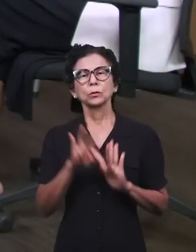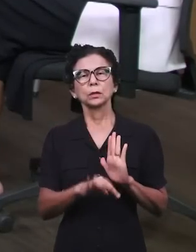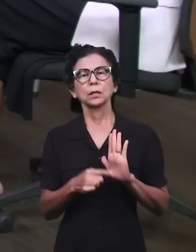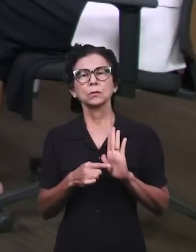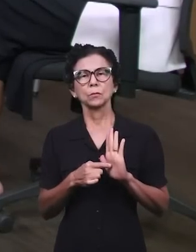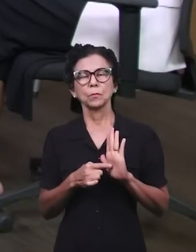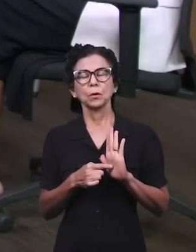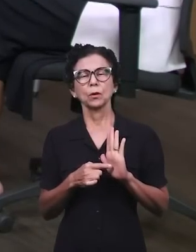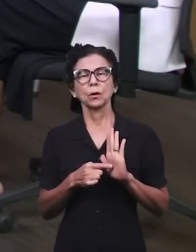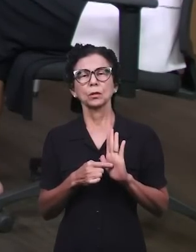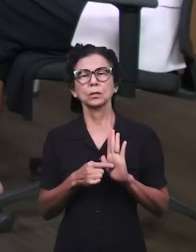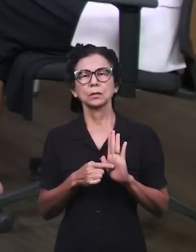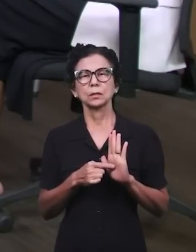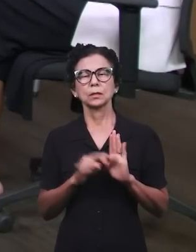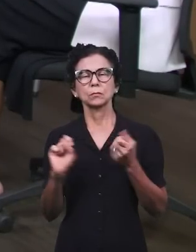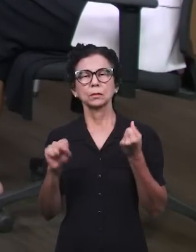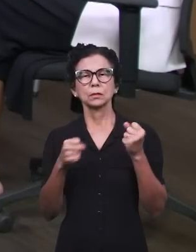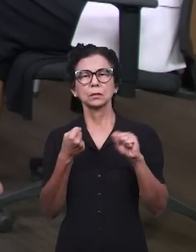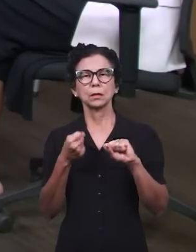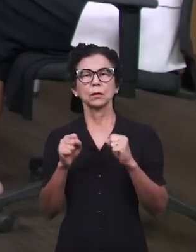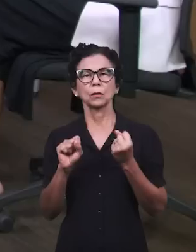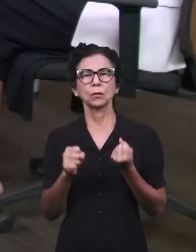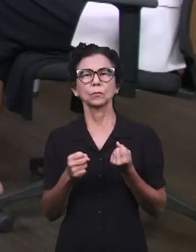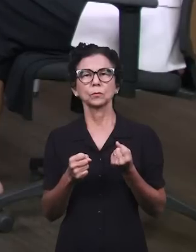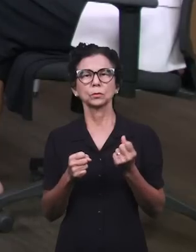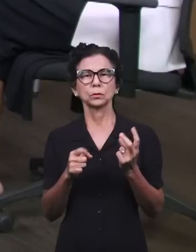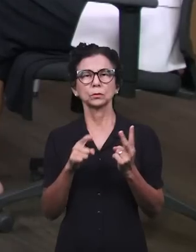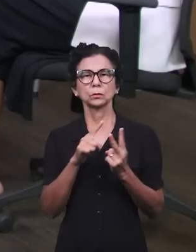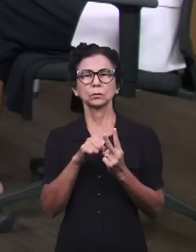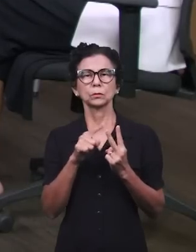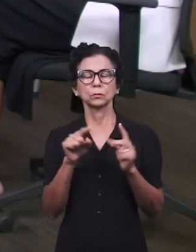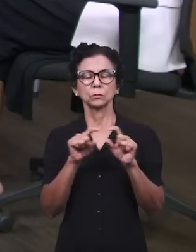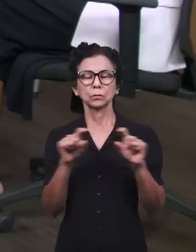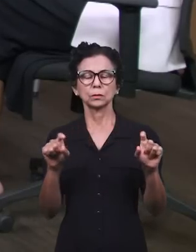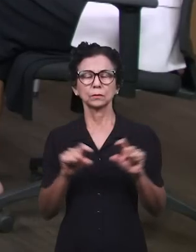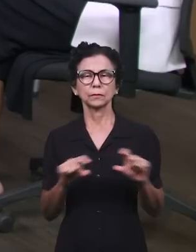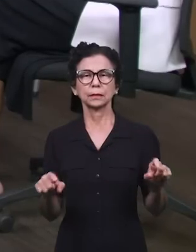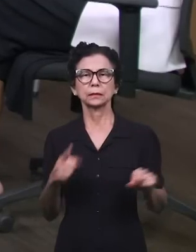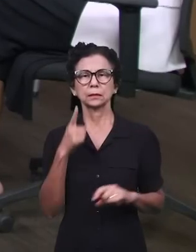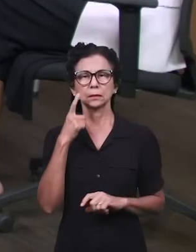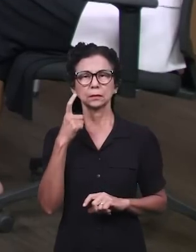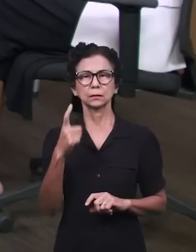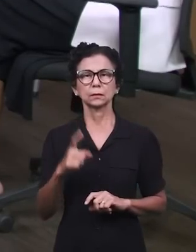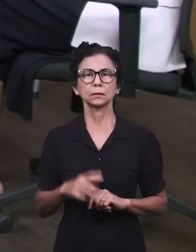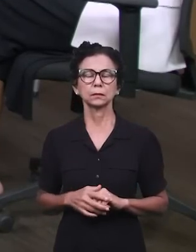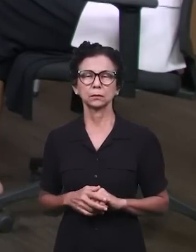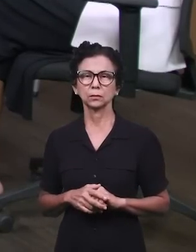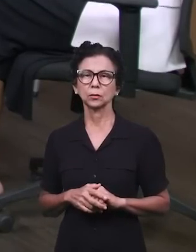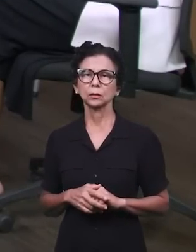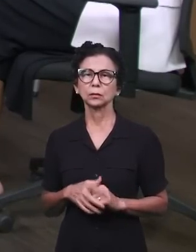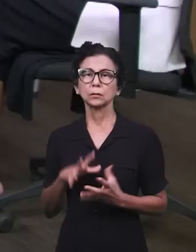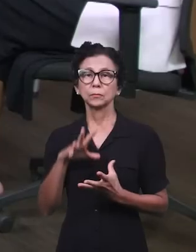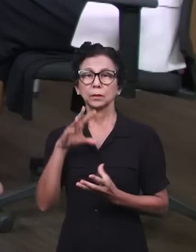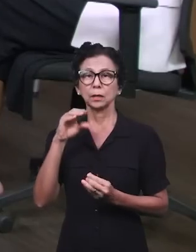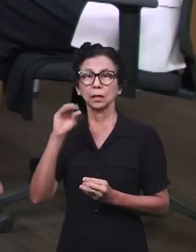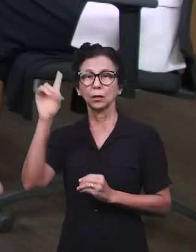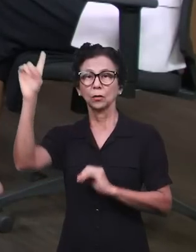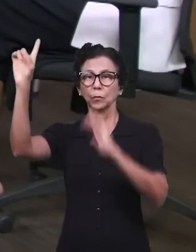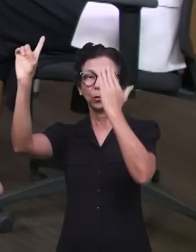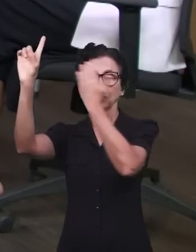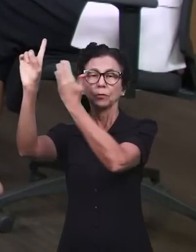ele dá duas expressões aqui que são muito interessantes. Primeiro, porque a minha alma confia em